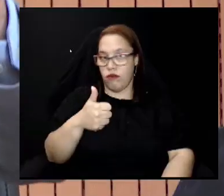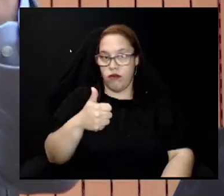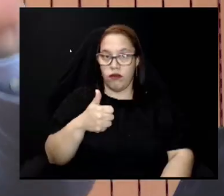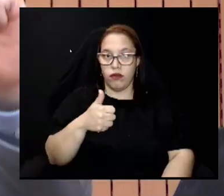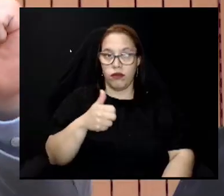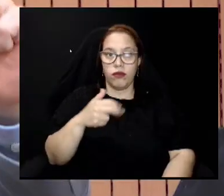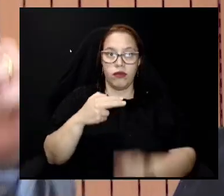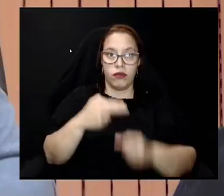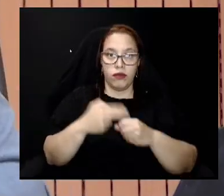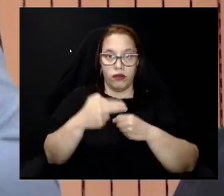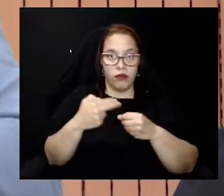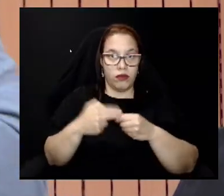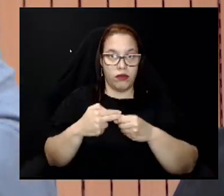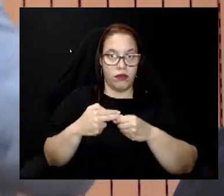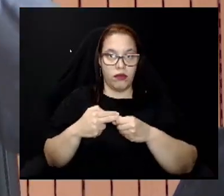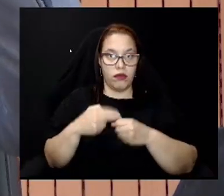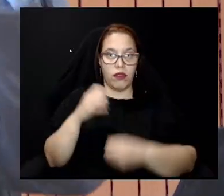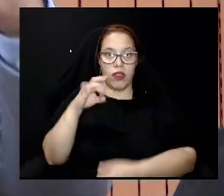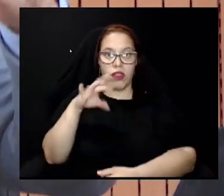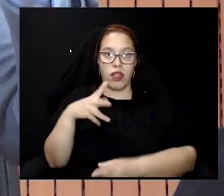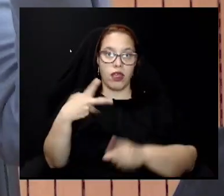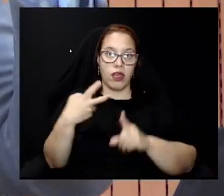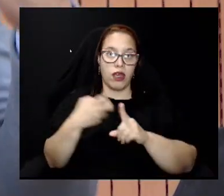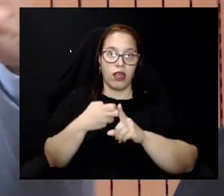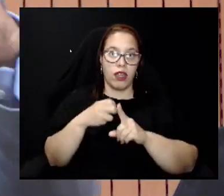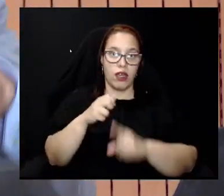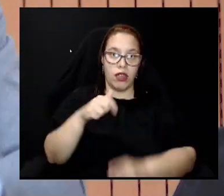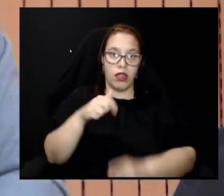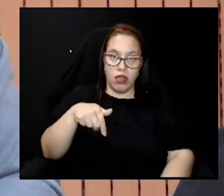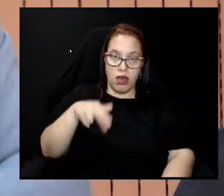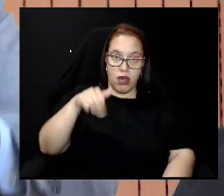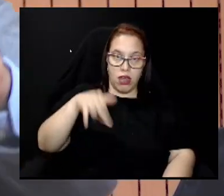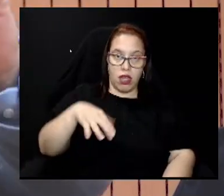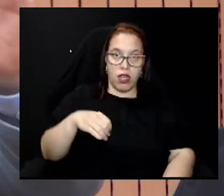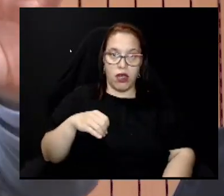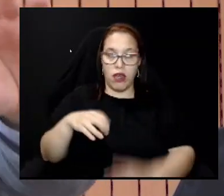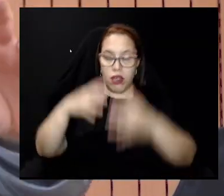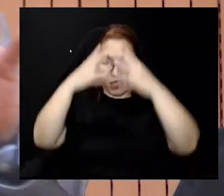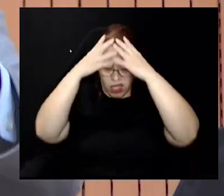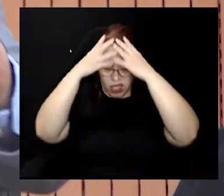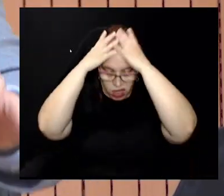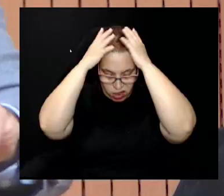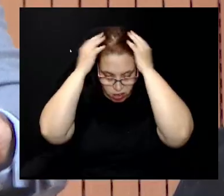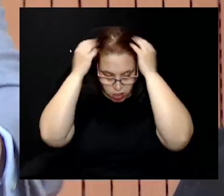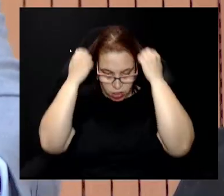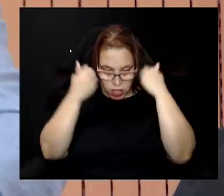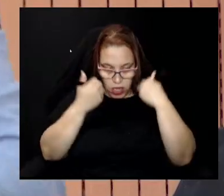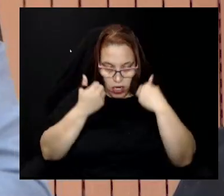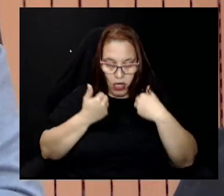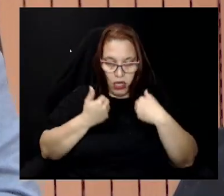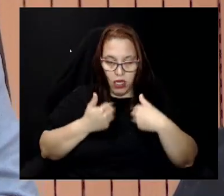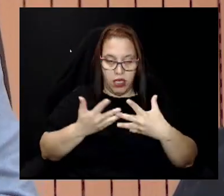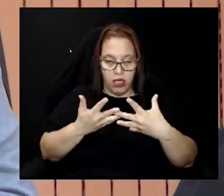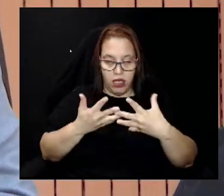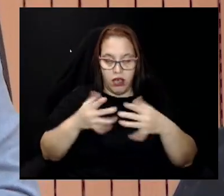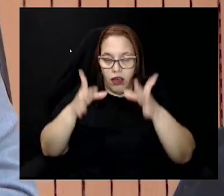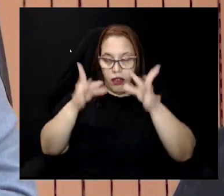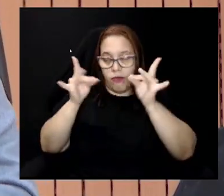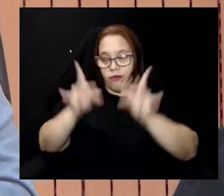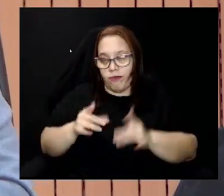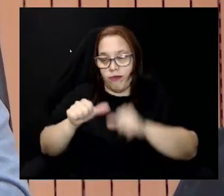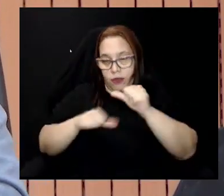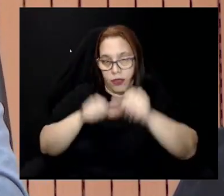vai tomar hoje só a vacina, porque não é uma químio, que cai cabelo, que fica careca e tudo mais, mas que é uma medicação específica para aquela alteração. Tá